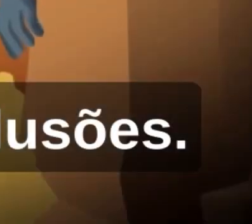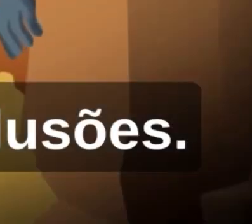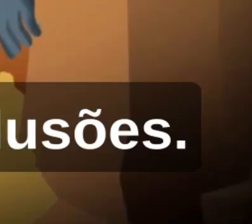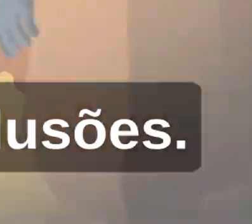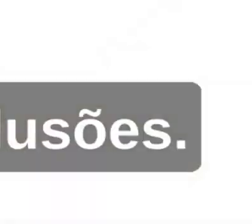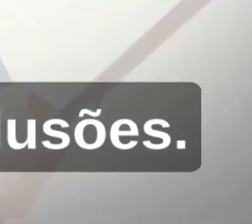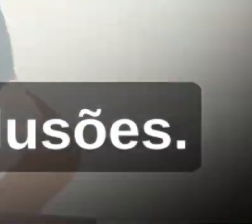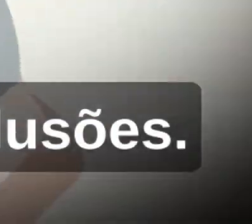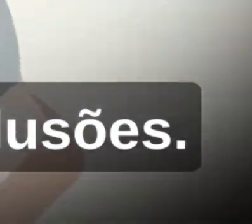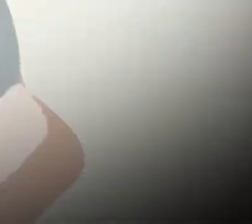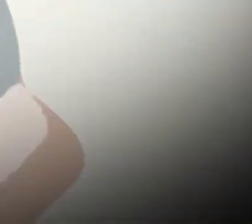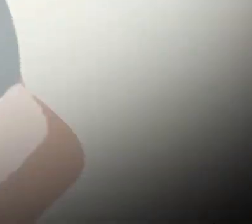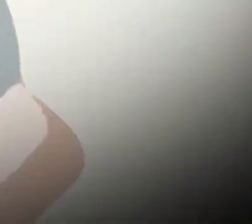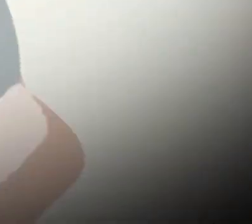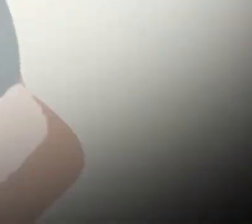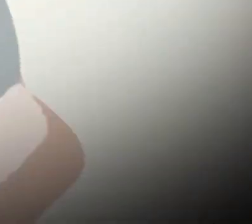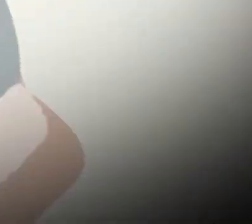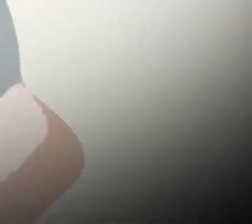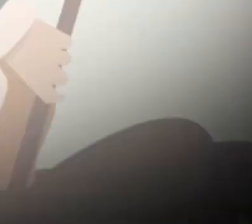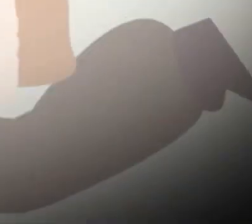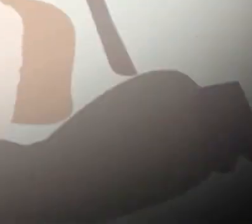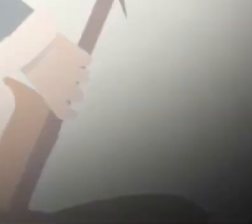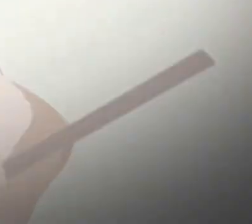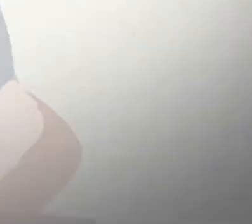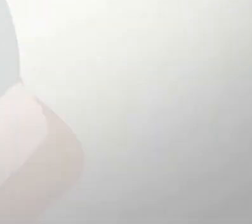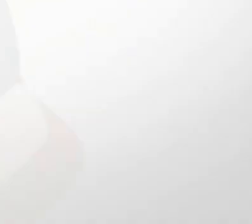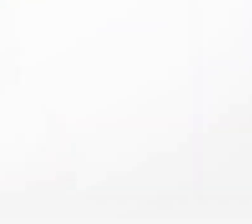burlas, golpes e desilusões.